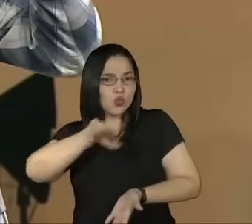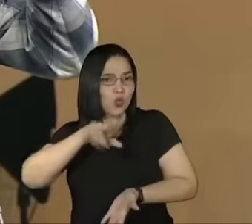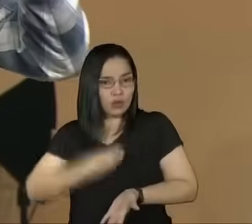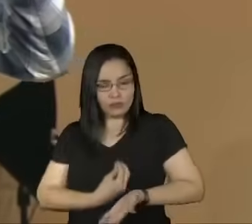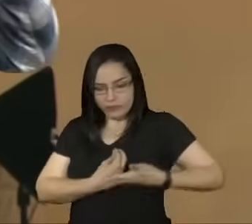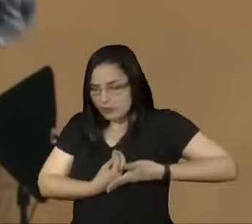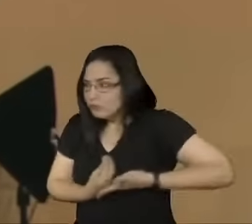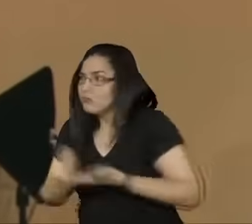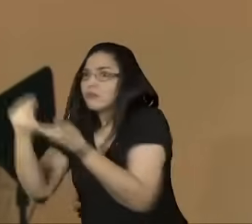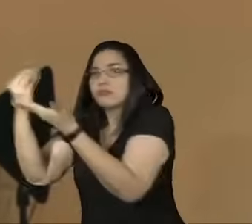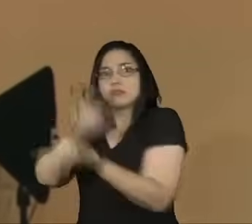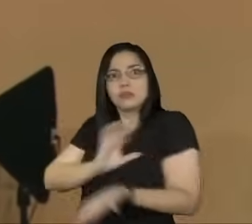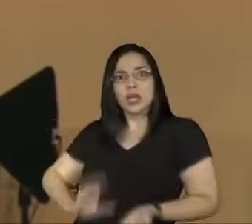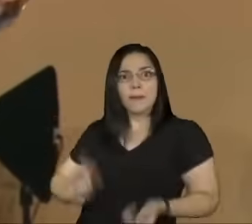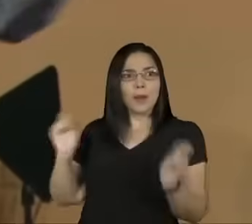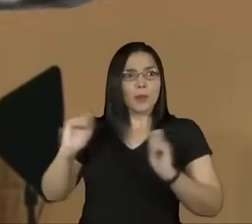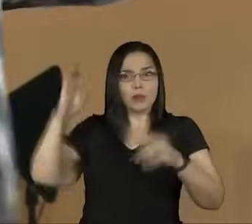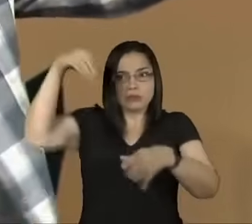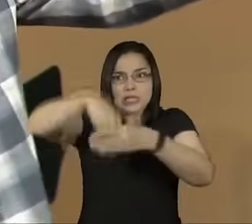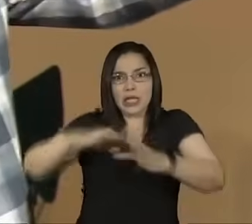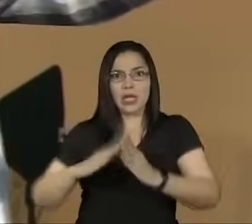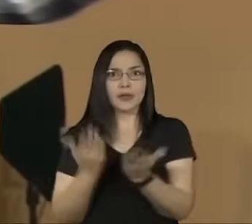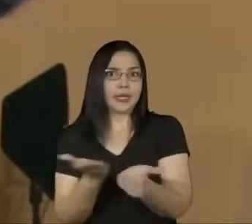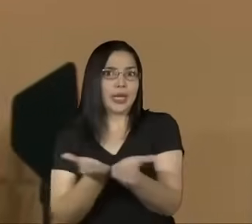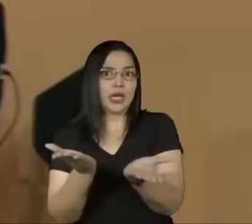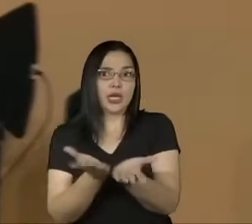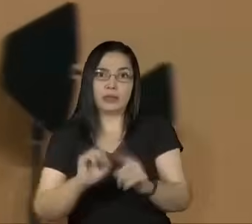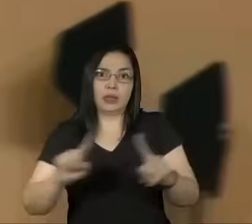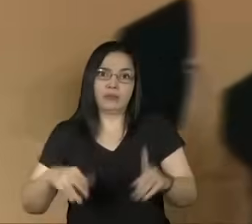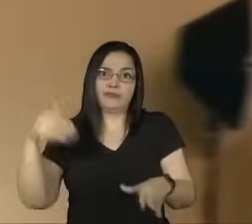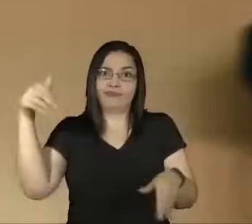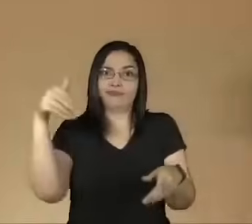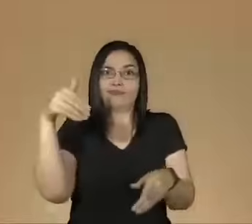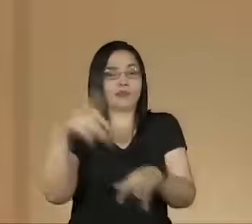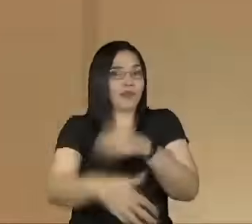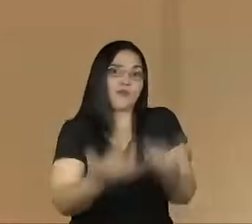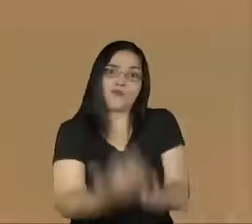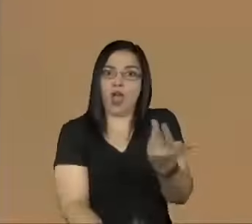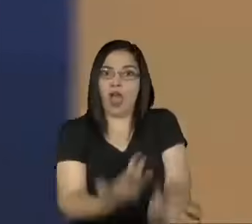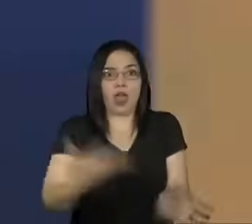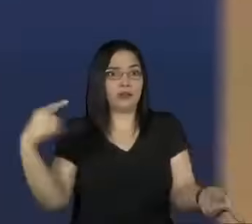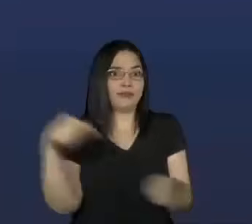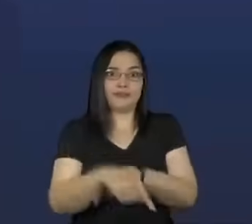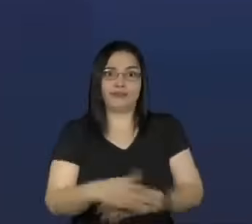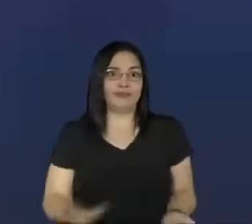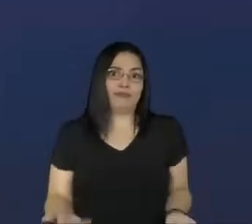Cristo o cara pode estar na igreja evangélica e pro inferno por uma vida